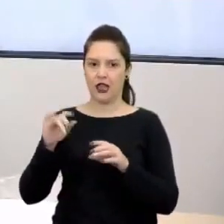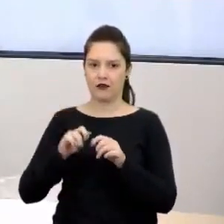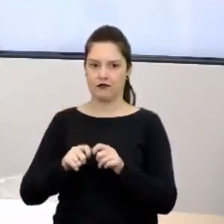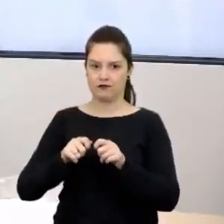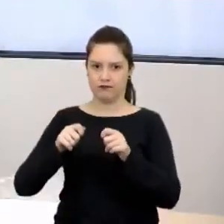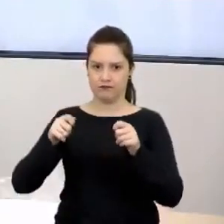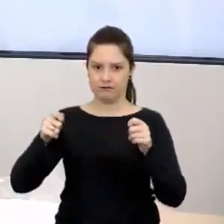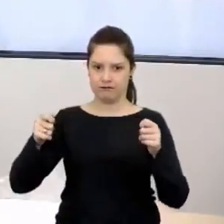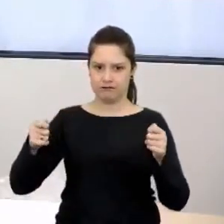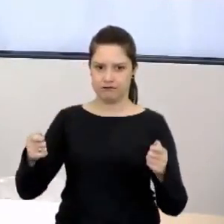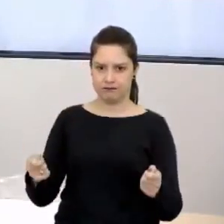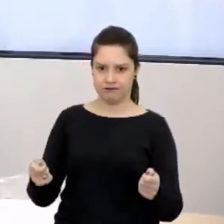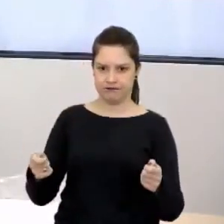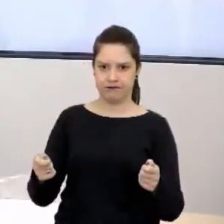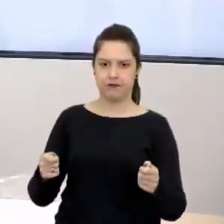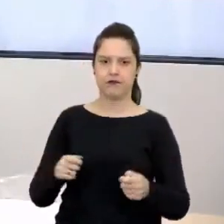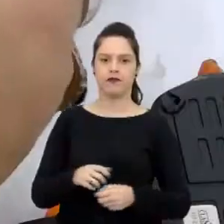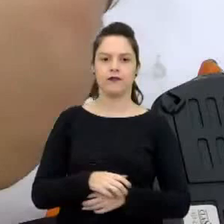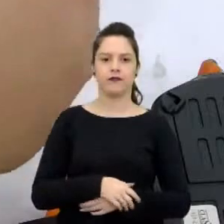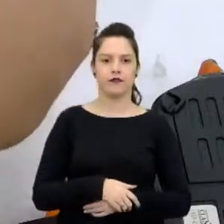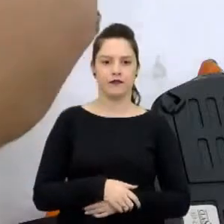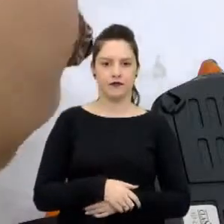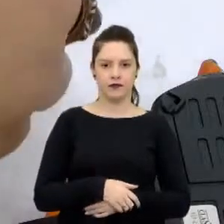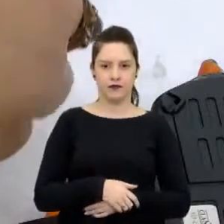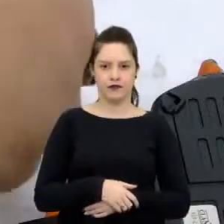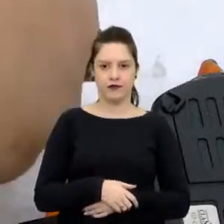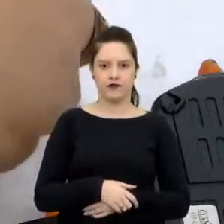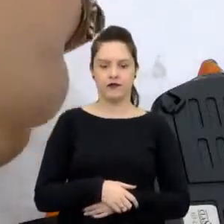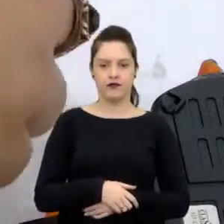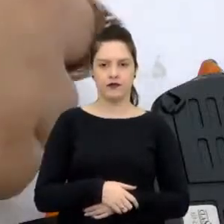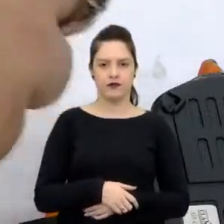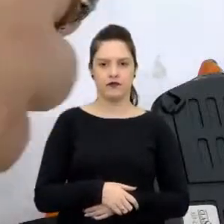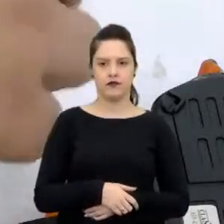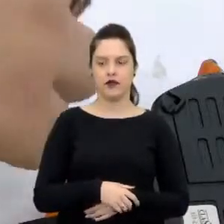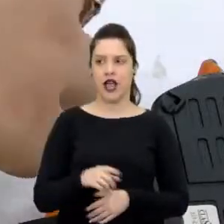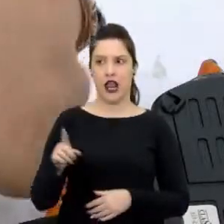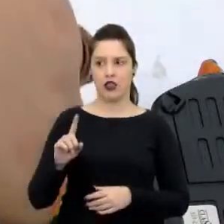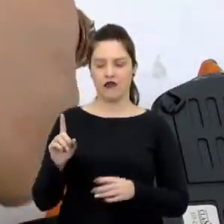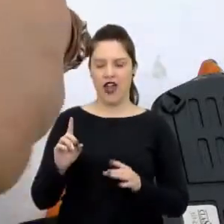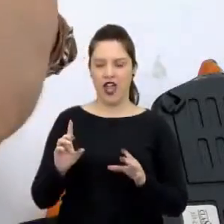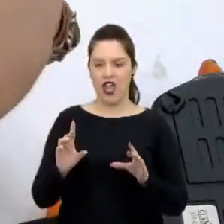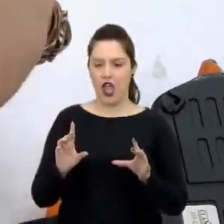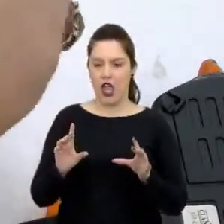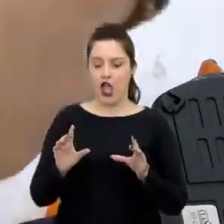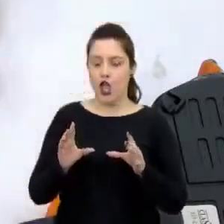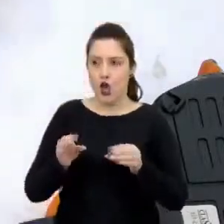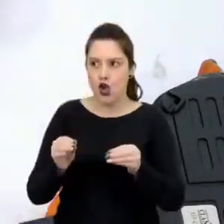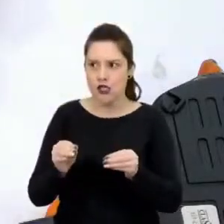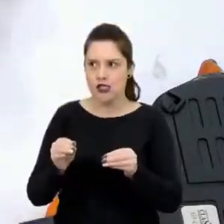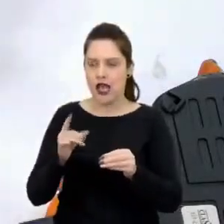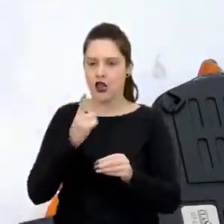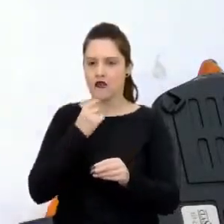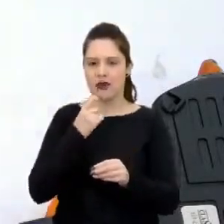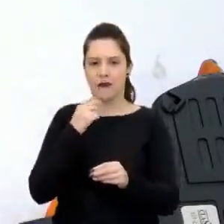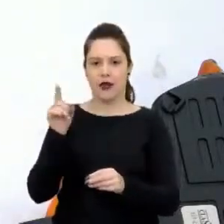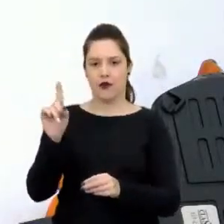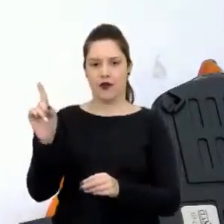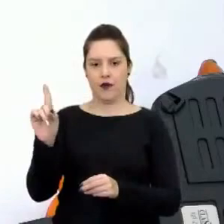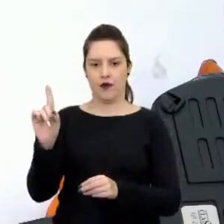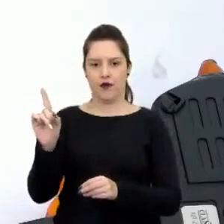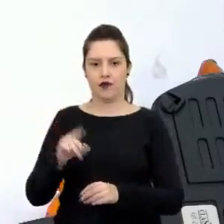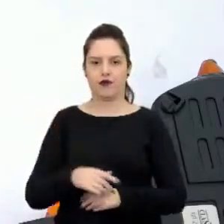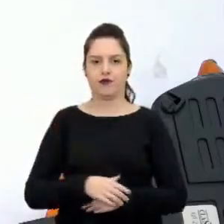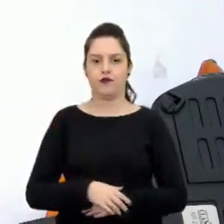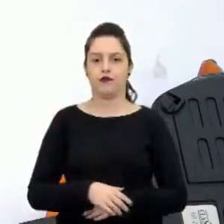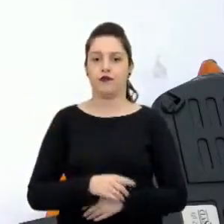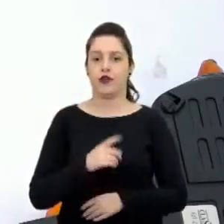E eu vou prender esse fiozinho aqui do lado pra ter certeza que ele não vai encostar no vermelho, né? E que ele também não tá me atrapalhando. O